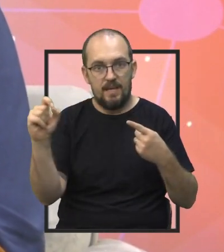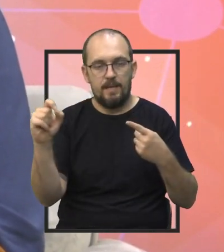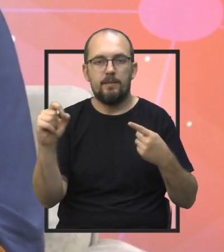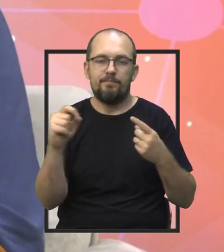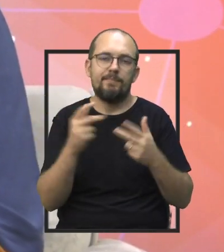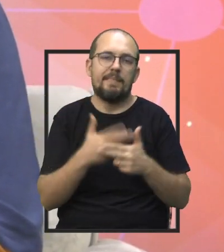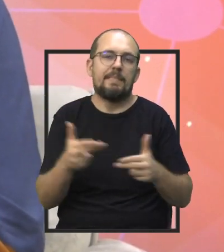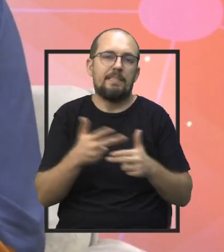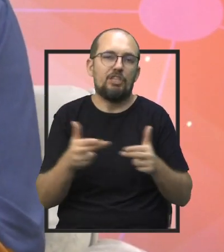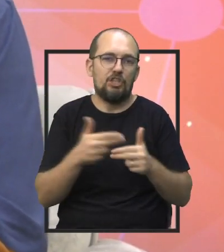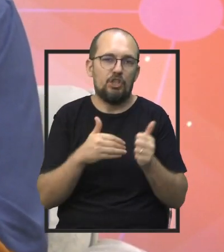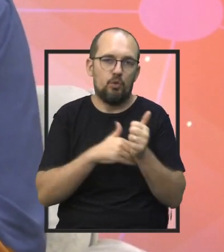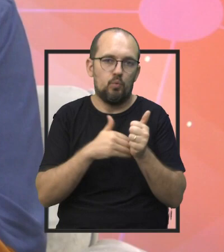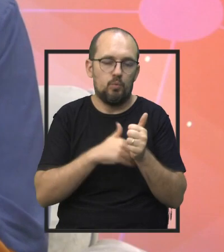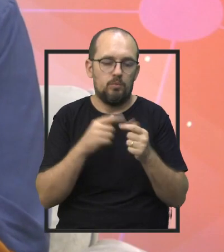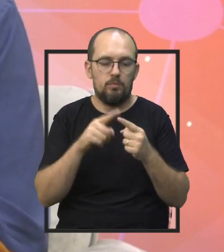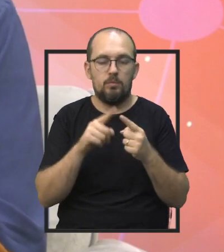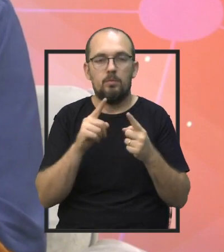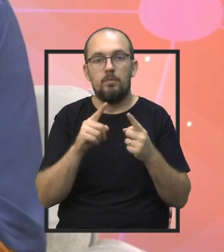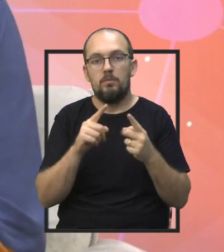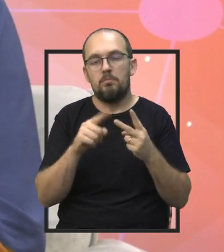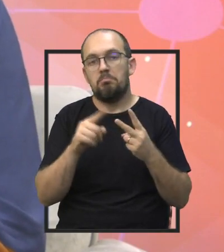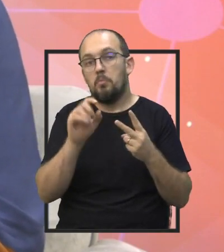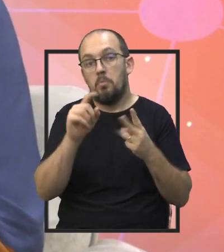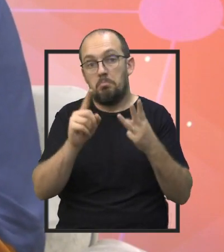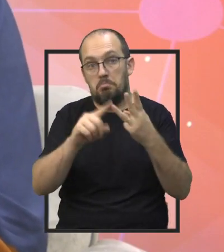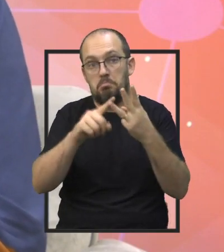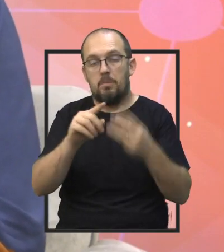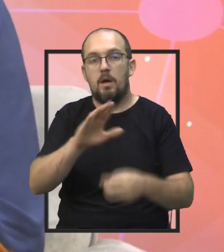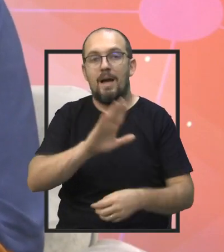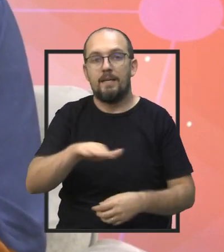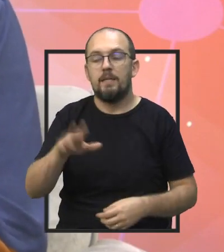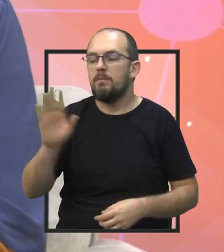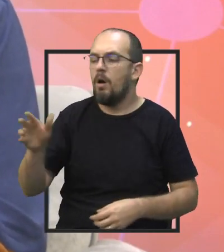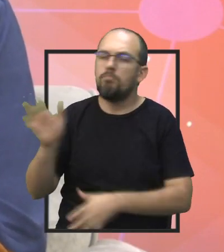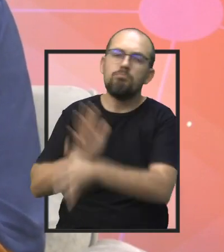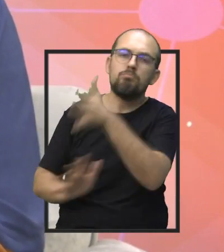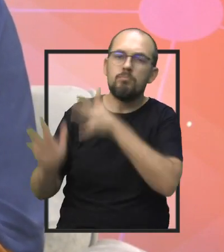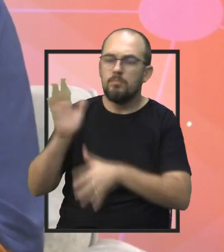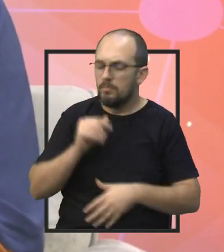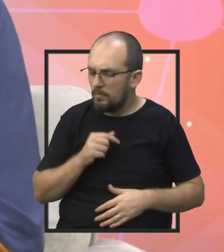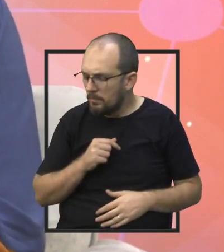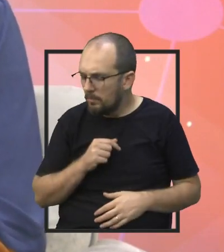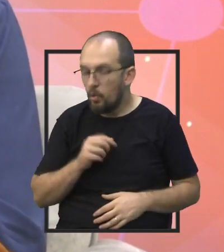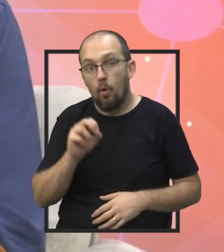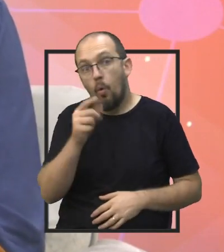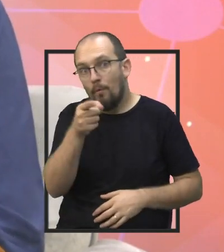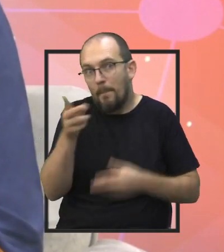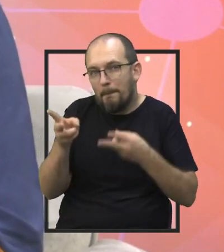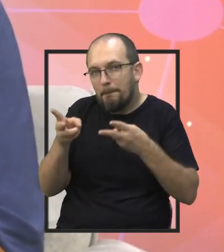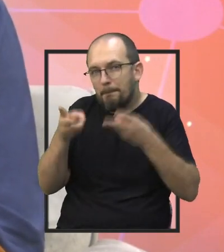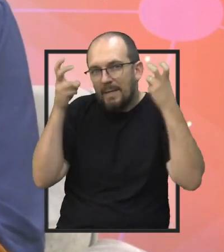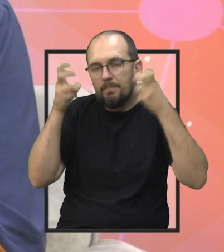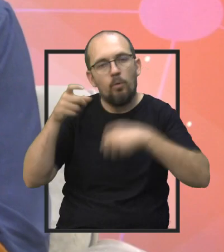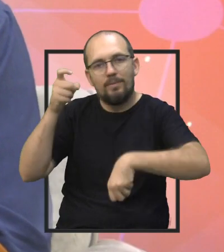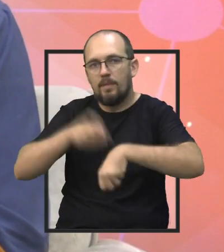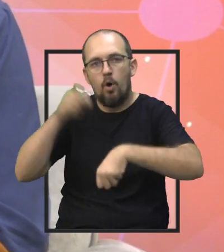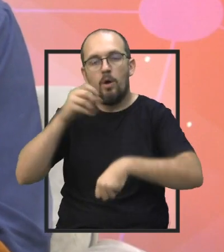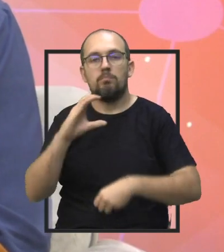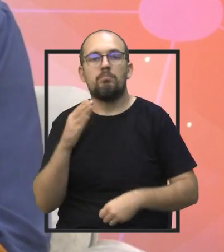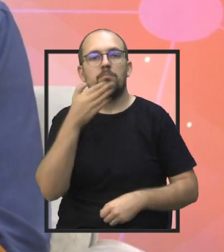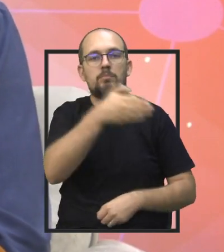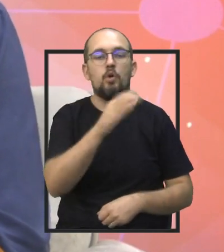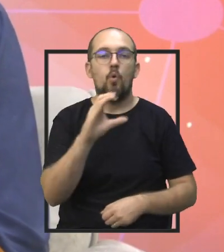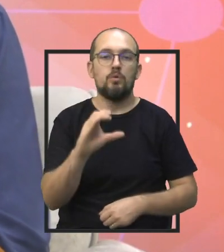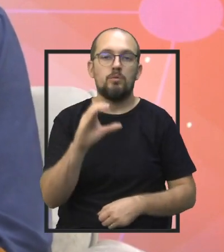denúncia sigilosa, mas as outras formas, a criança chegou e contou, você percebeu, já procura o Conselho Tutelar, que vai